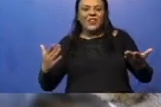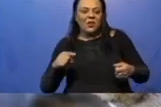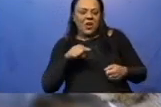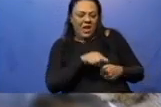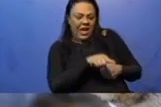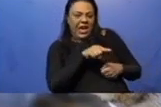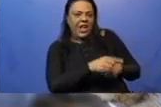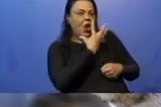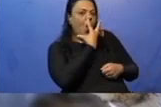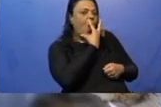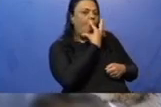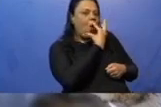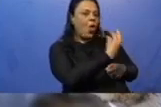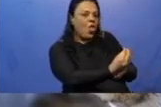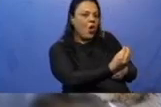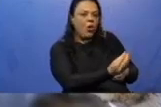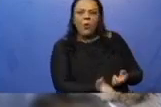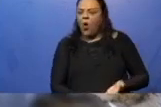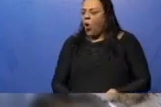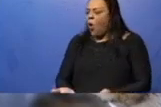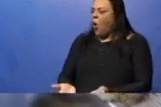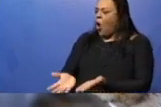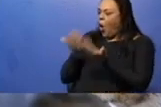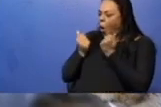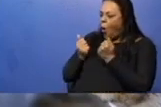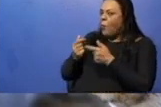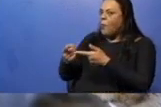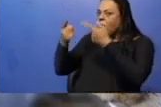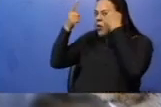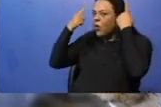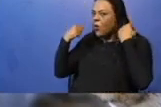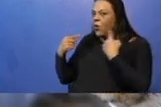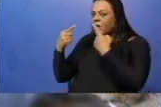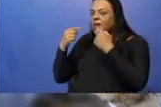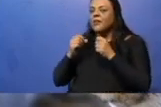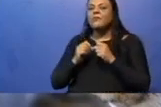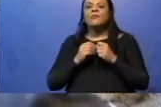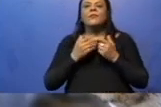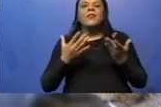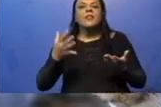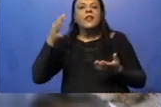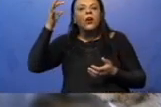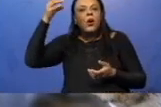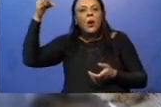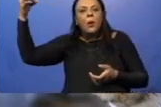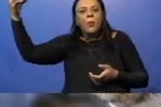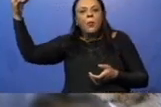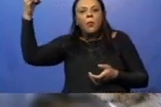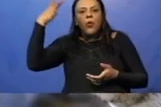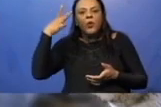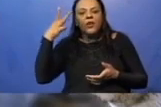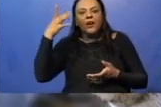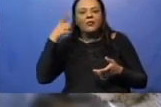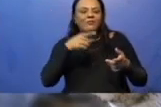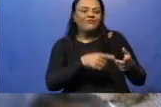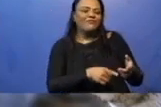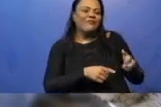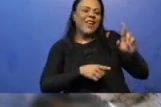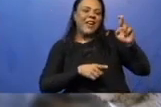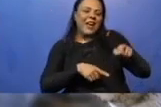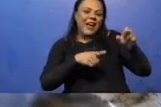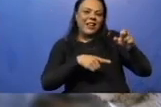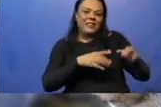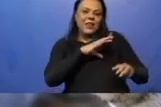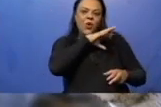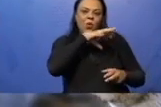devorou o cordeiro. Ele só precisava de uma desculpa. Então, moral, a razão do maior é sempre a melhor. Né? A